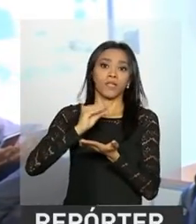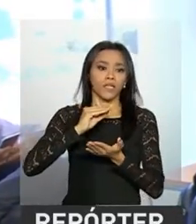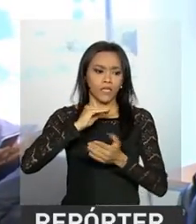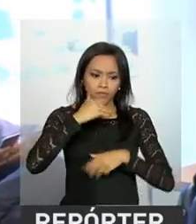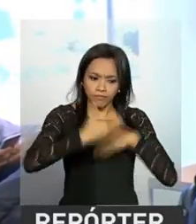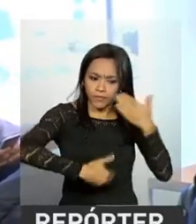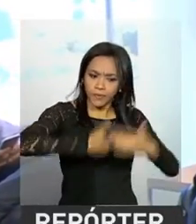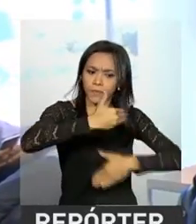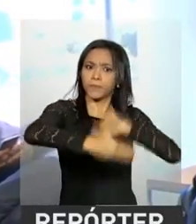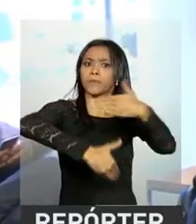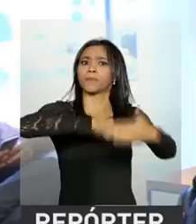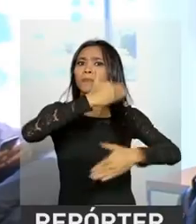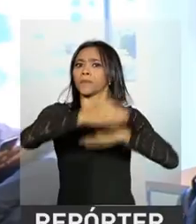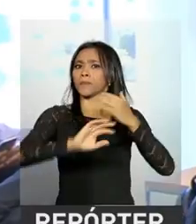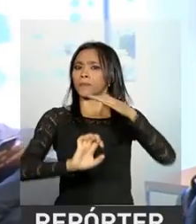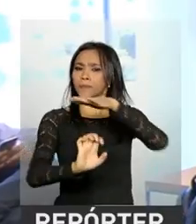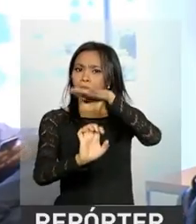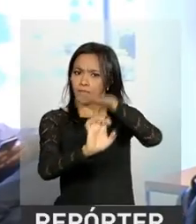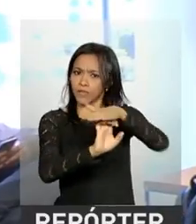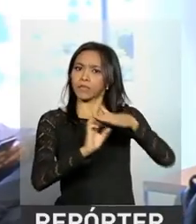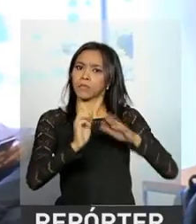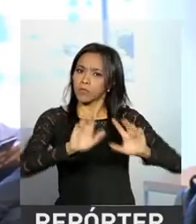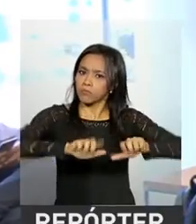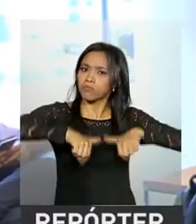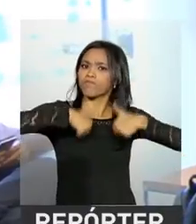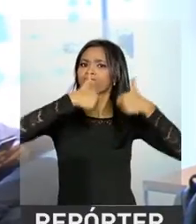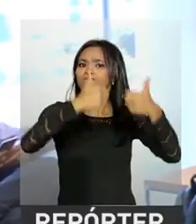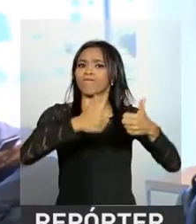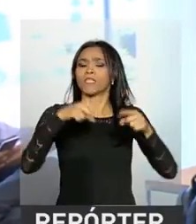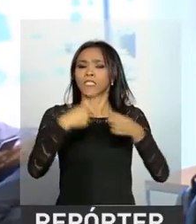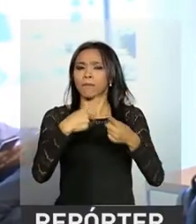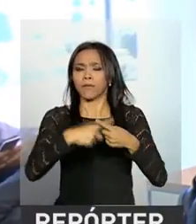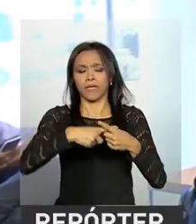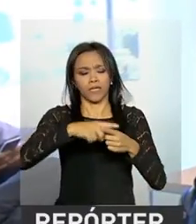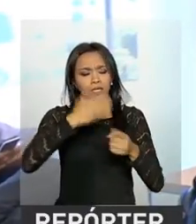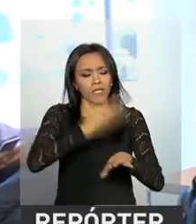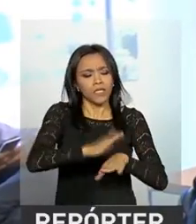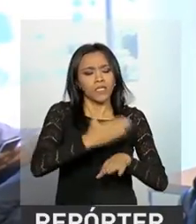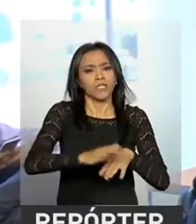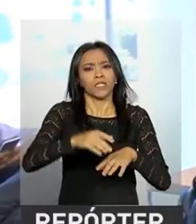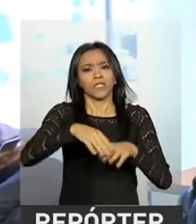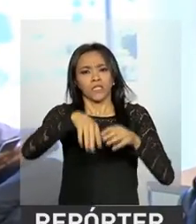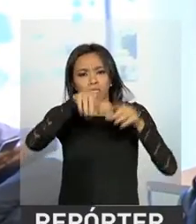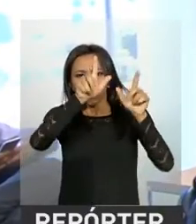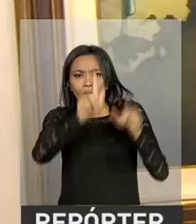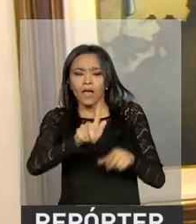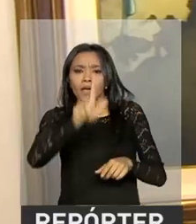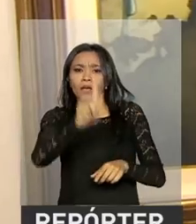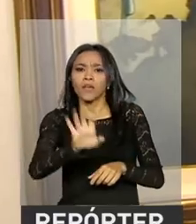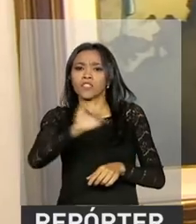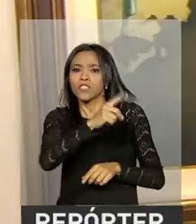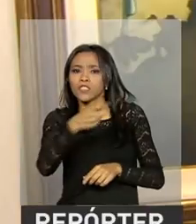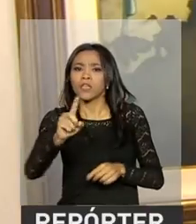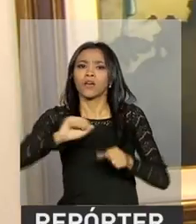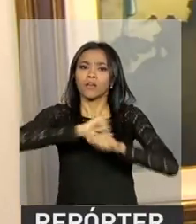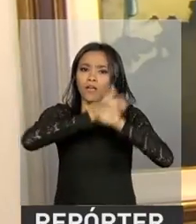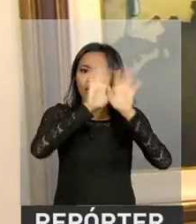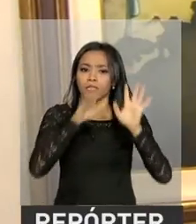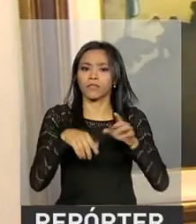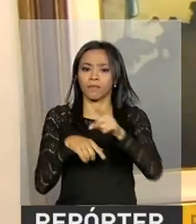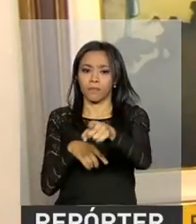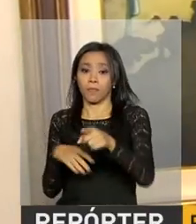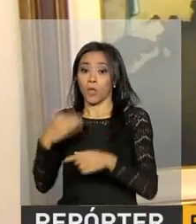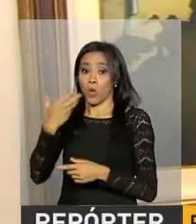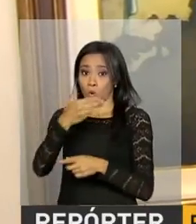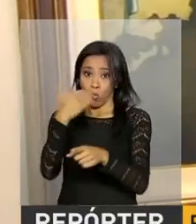adquirindo empresas nesse período e na profissionalização da gestão e da governança na transparência o papel do banco é ajudar